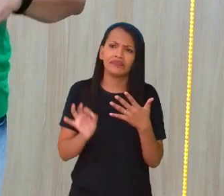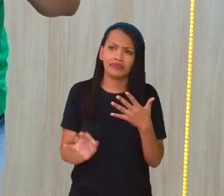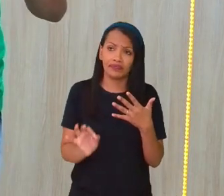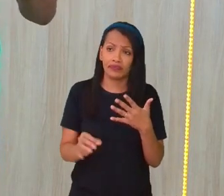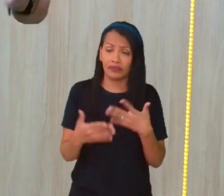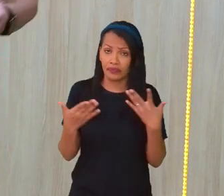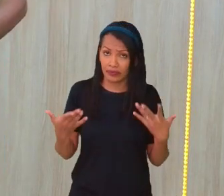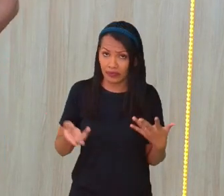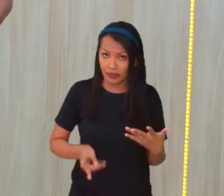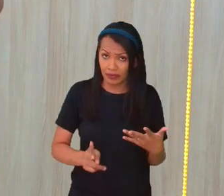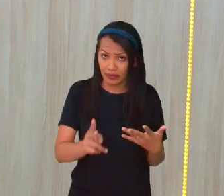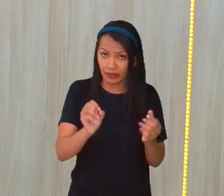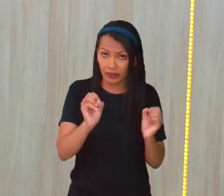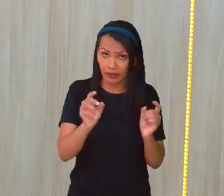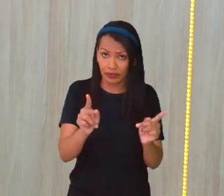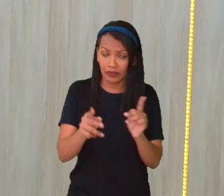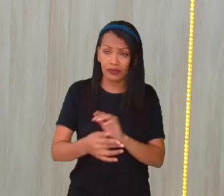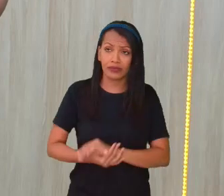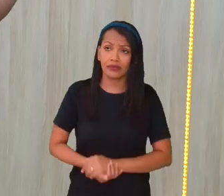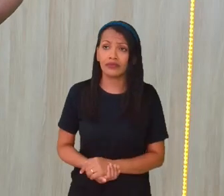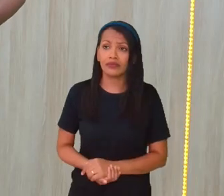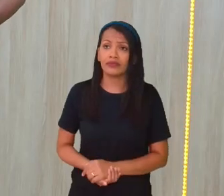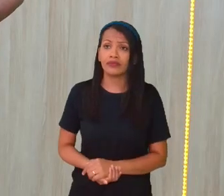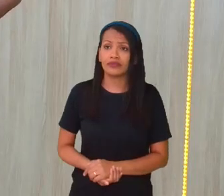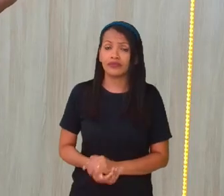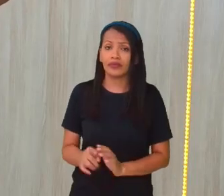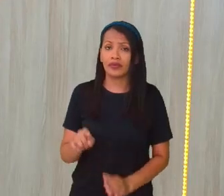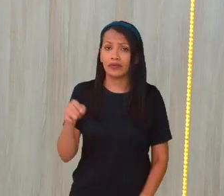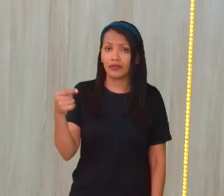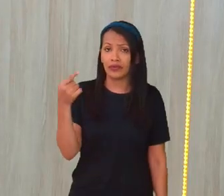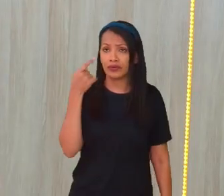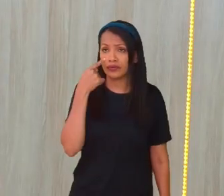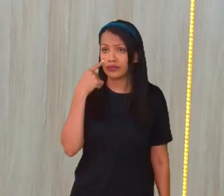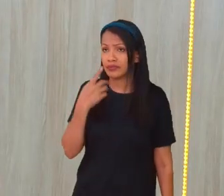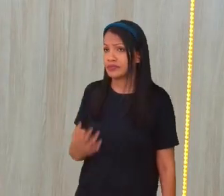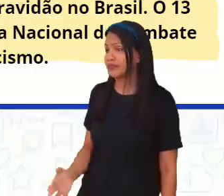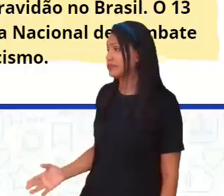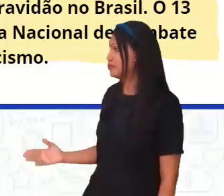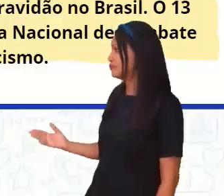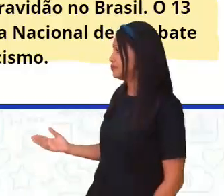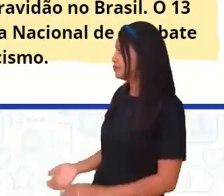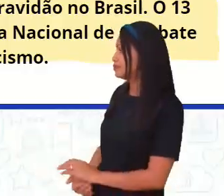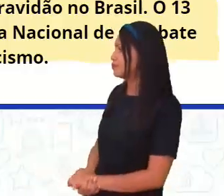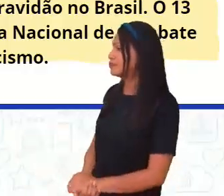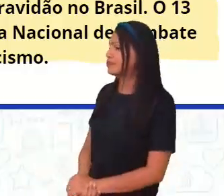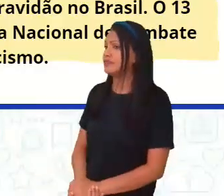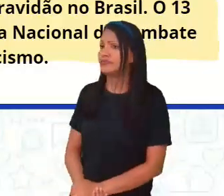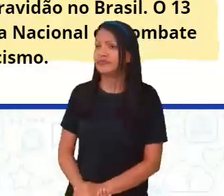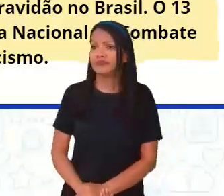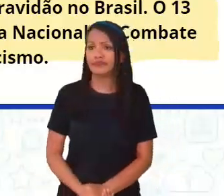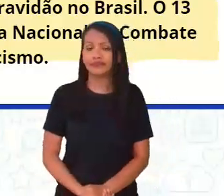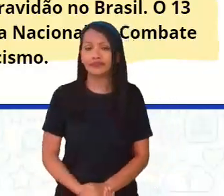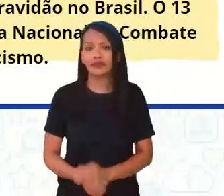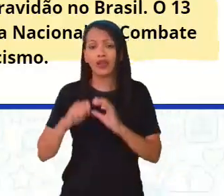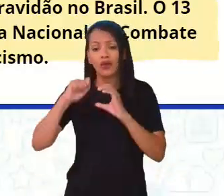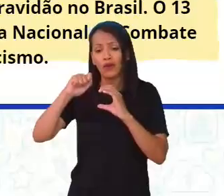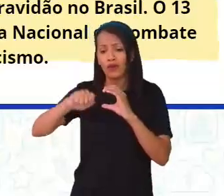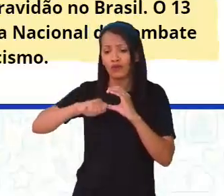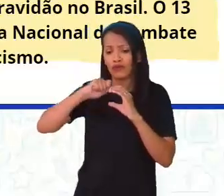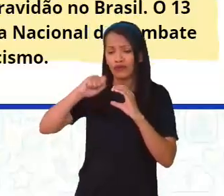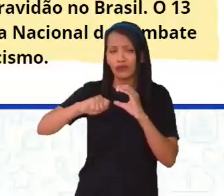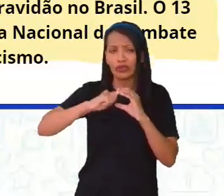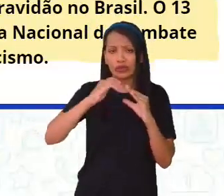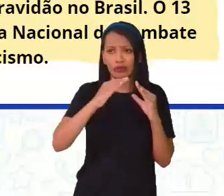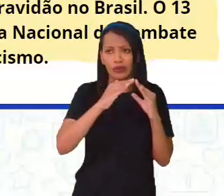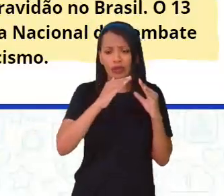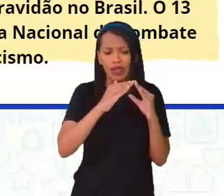né, e assim por diante, beleza? Aí, próximo slide, aí eu trago para vocês um pequeno texto, um videozinho de uma aldeia, aqui já de uma